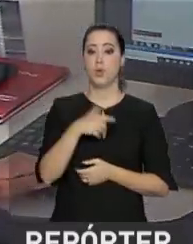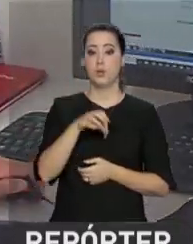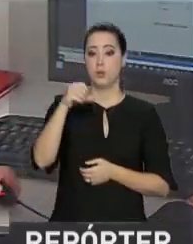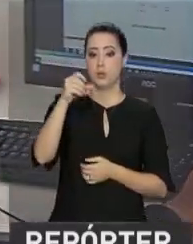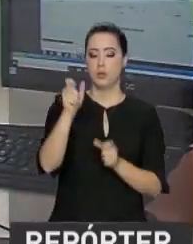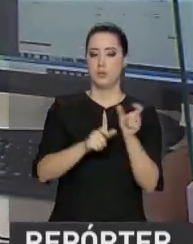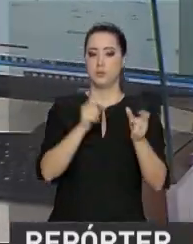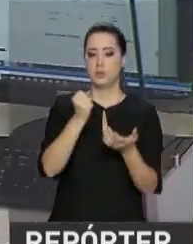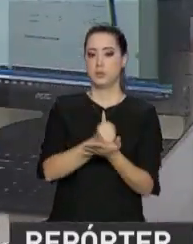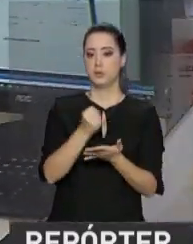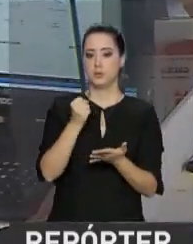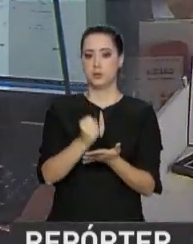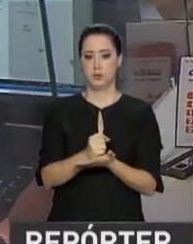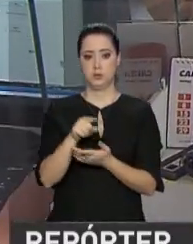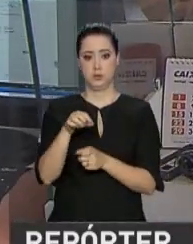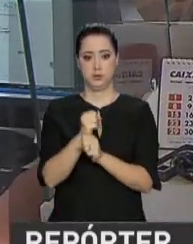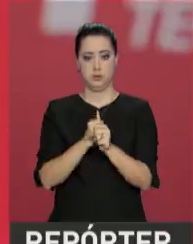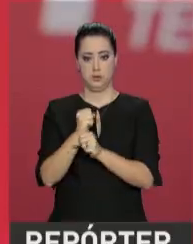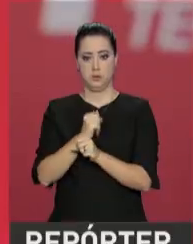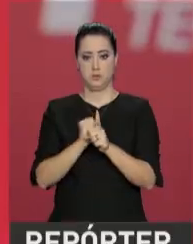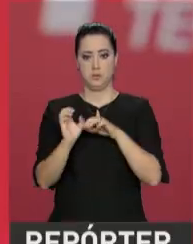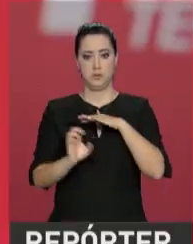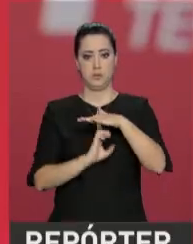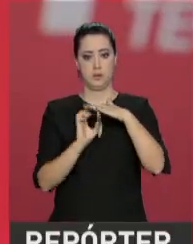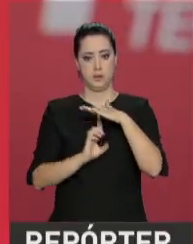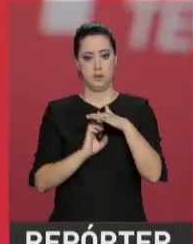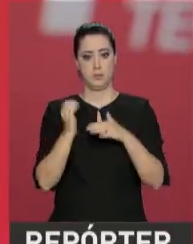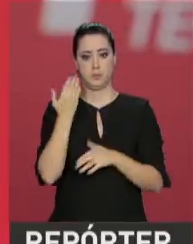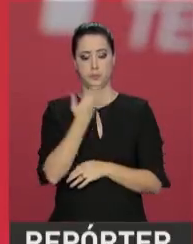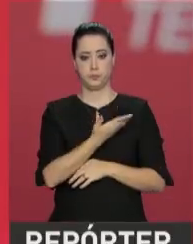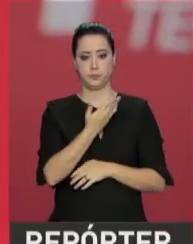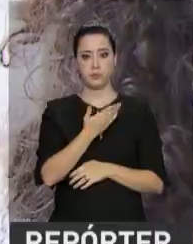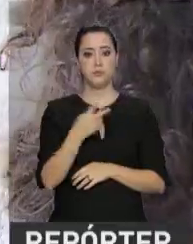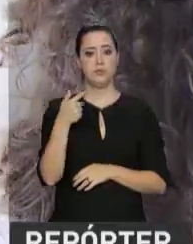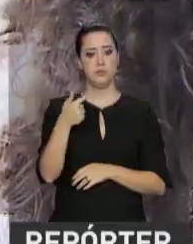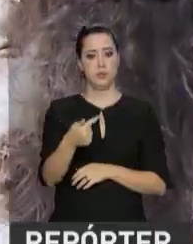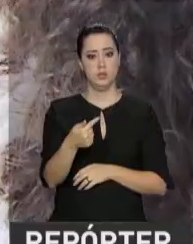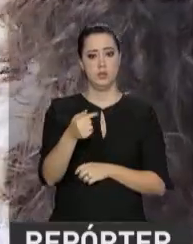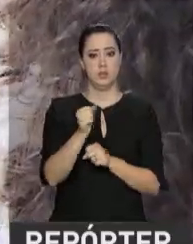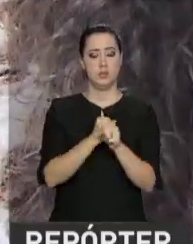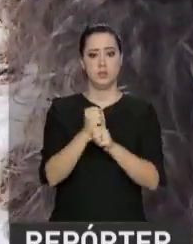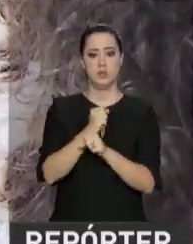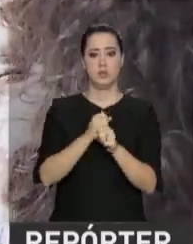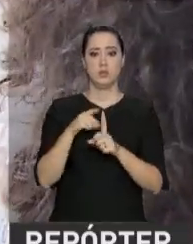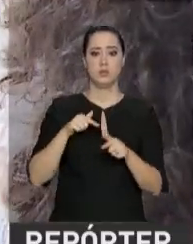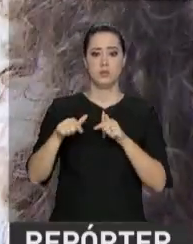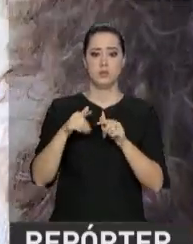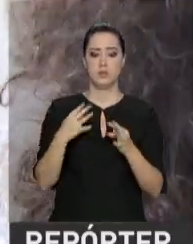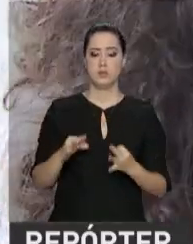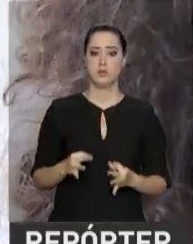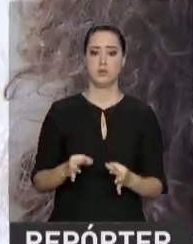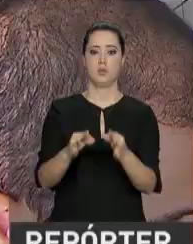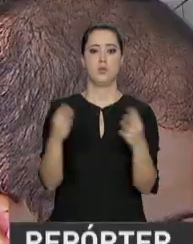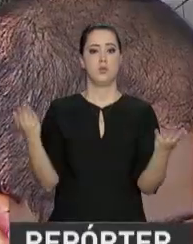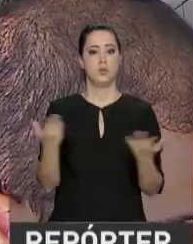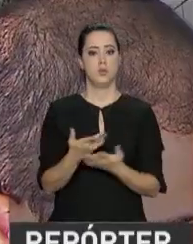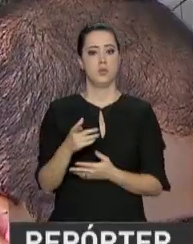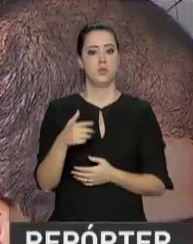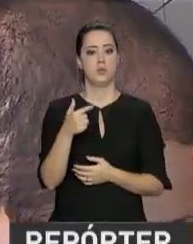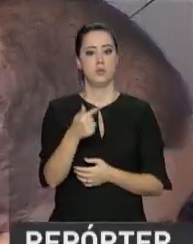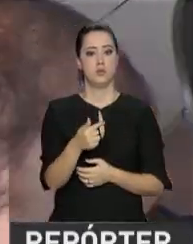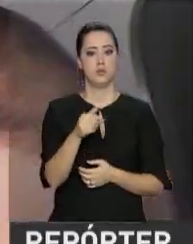foram contratados este ano na empresa do emerton com sete anos no mercado de tecnologia ele conta hoje com